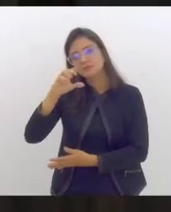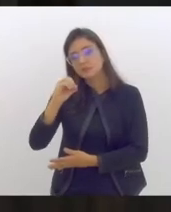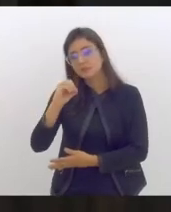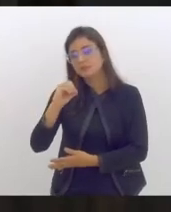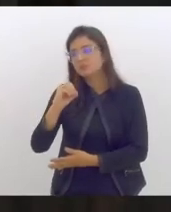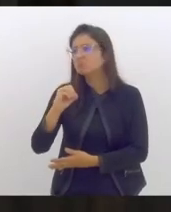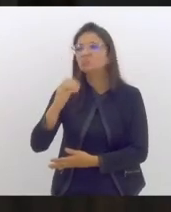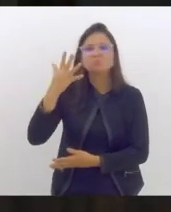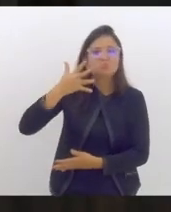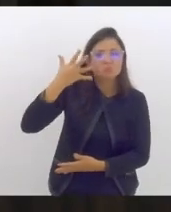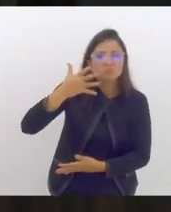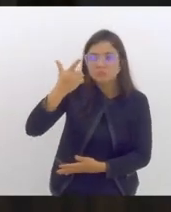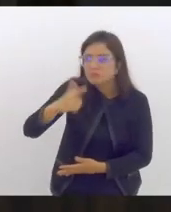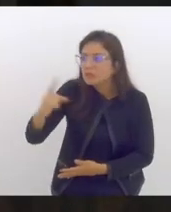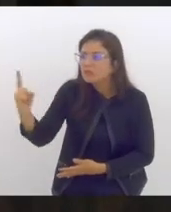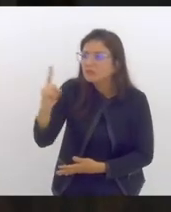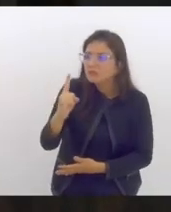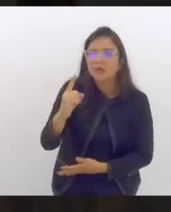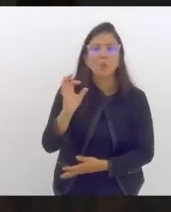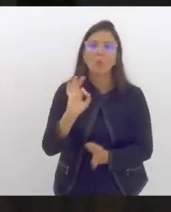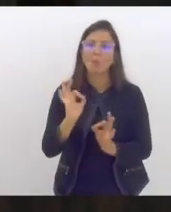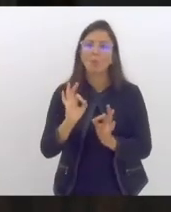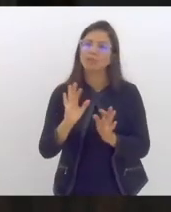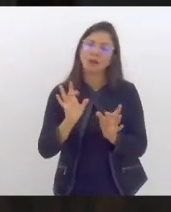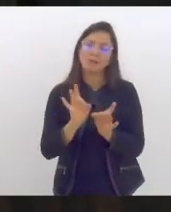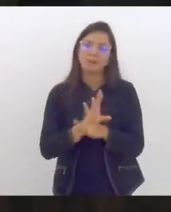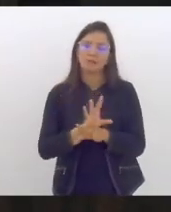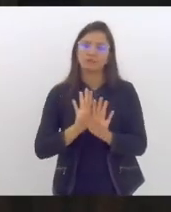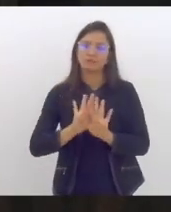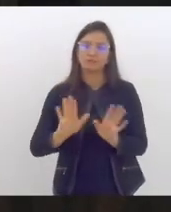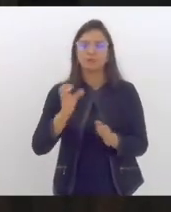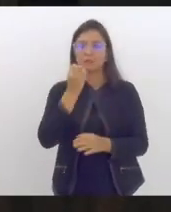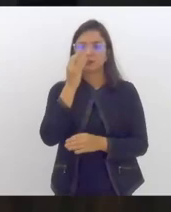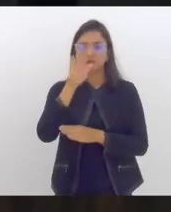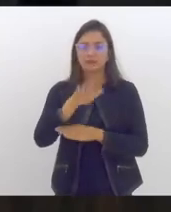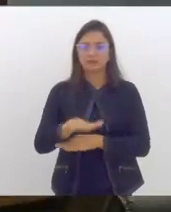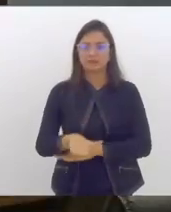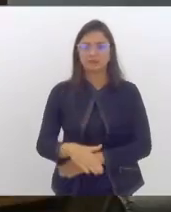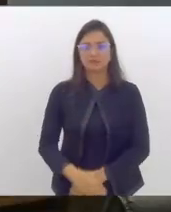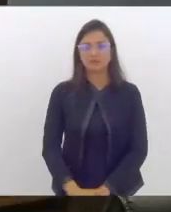havendo mais orador inscrito, encerra-se o expediente inicial. Boa tarde.